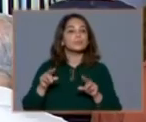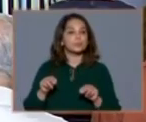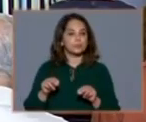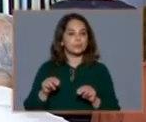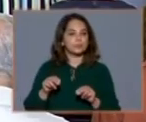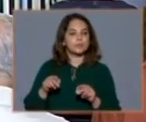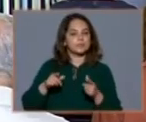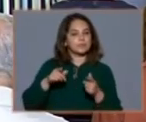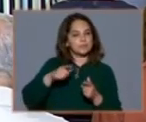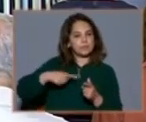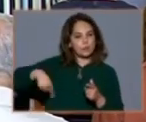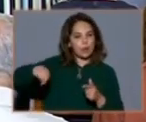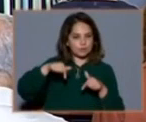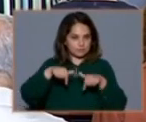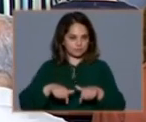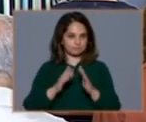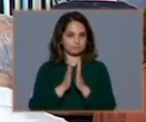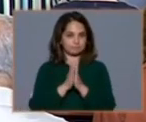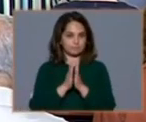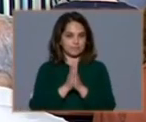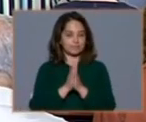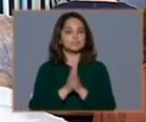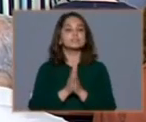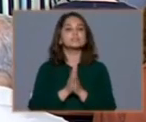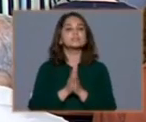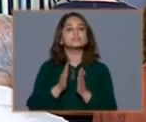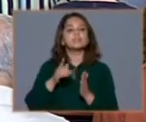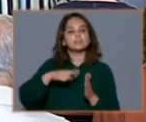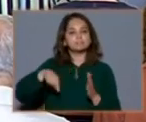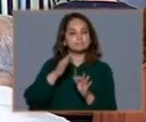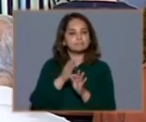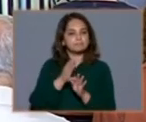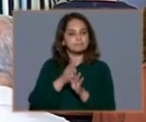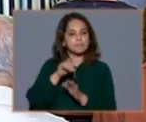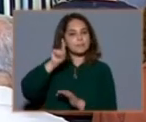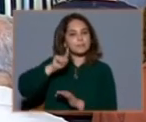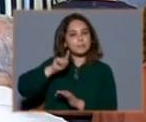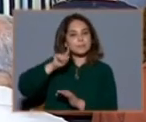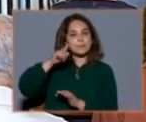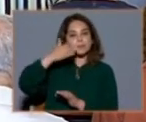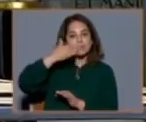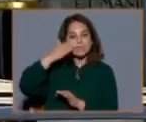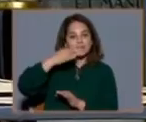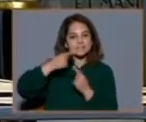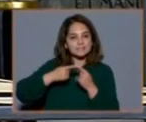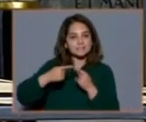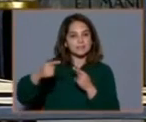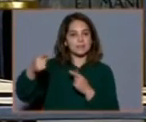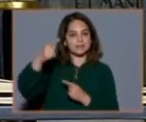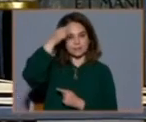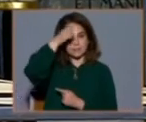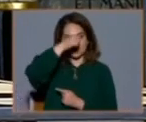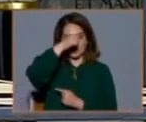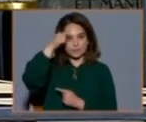vossa presença, em comunhão com toda a Igreja, ao celebrarmos o primeiro dia da semana em que nosso Senhor